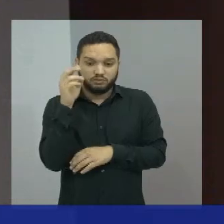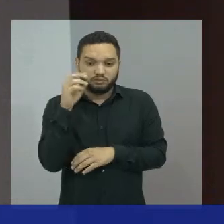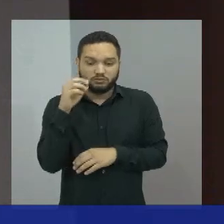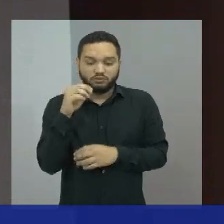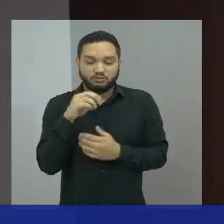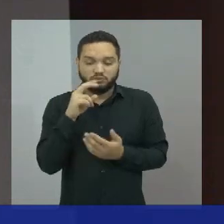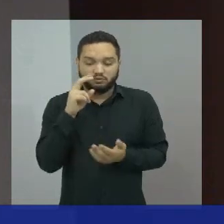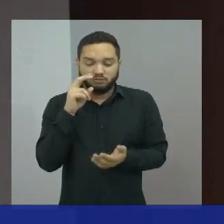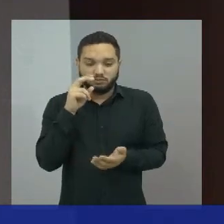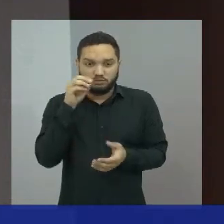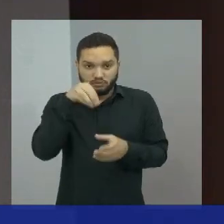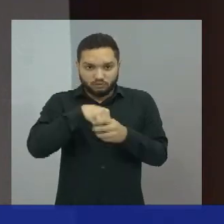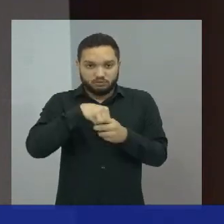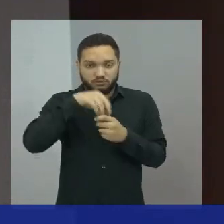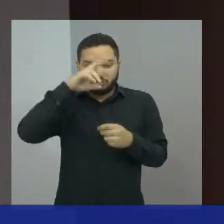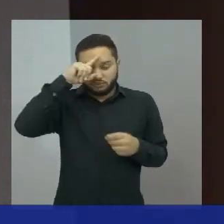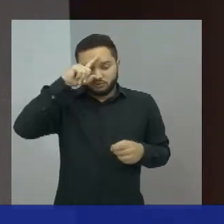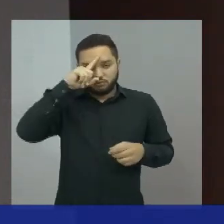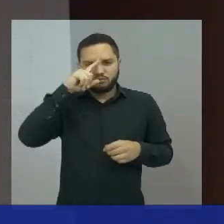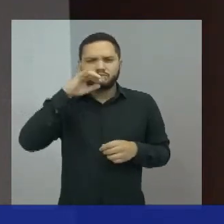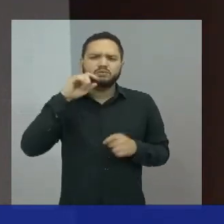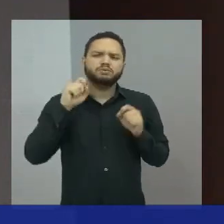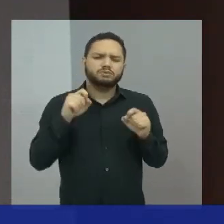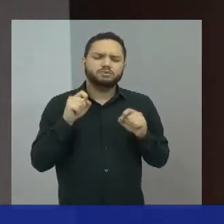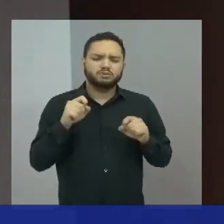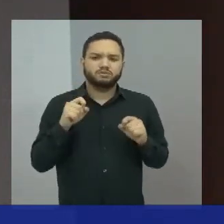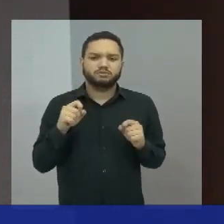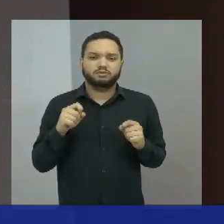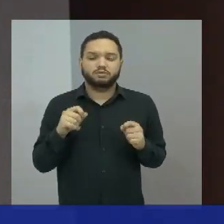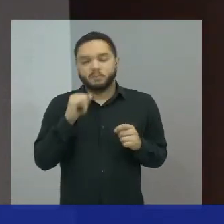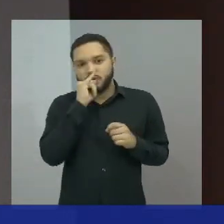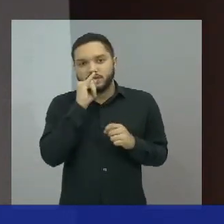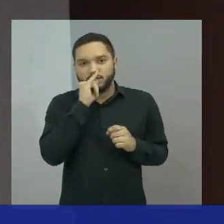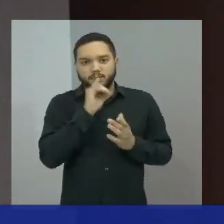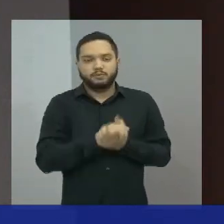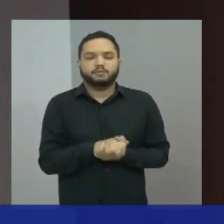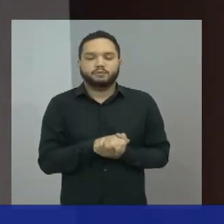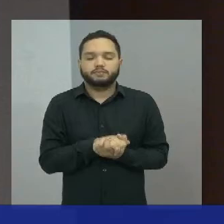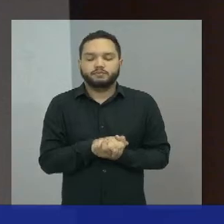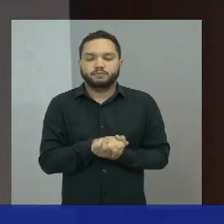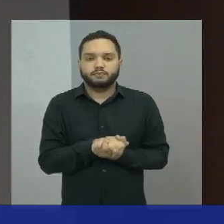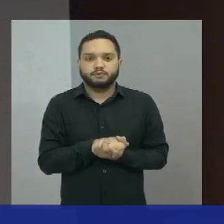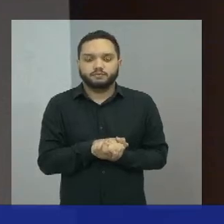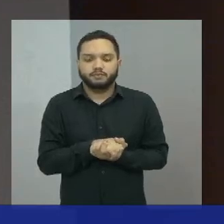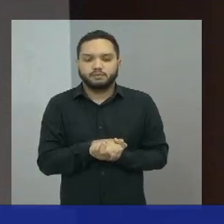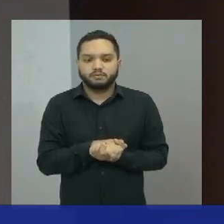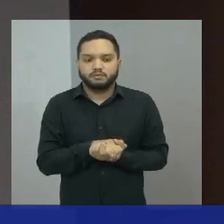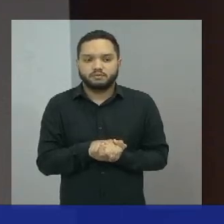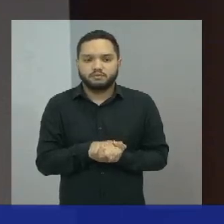infração, né? Dando aí como exemplo,